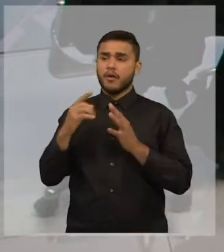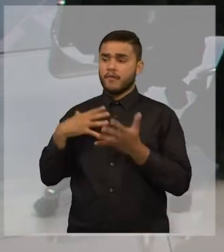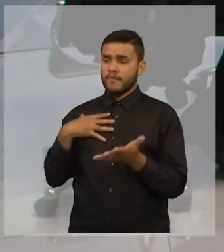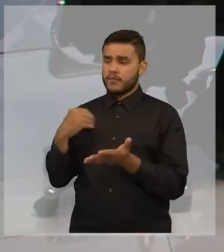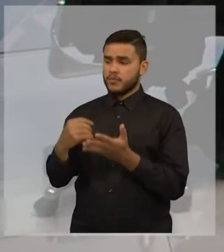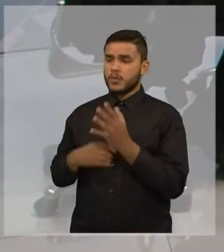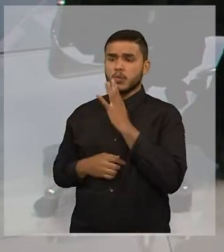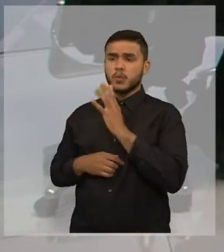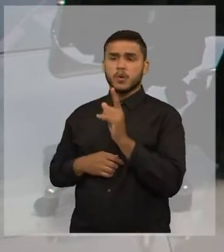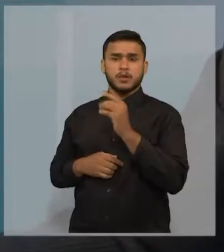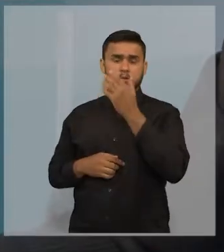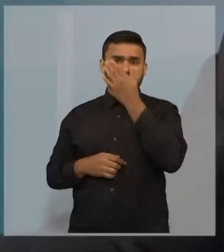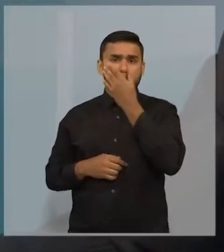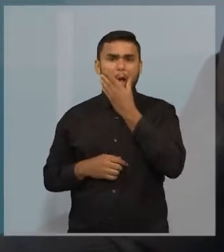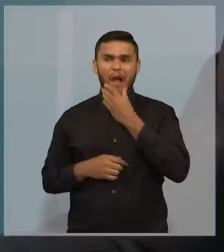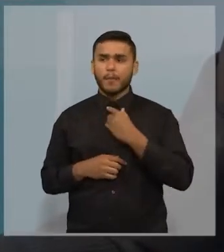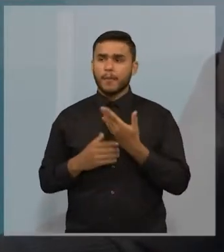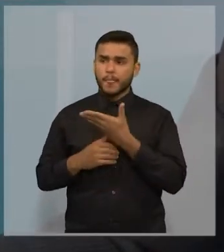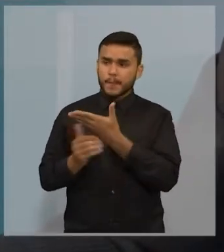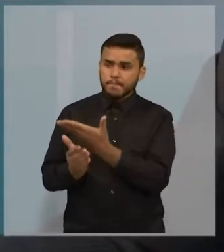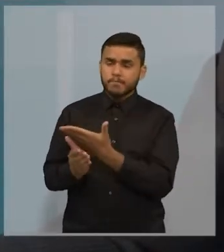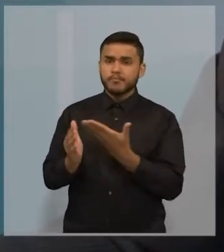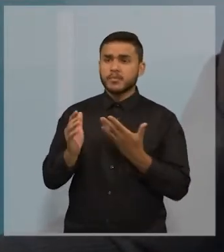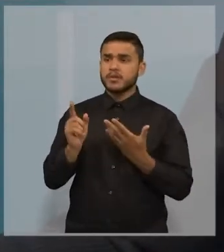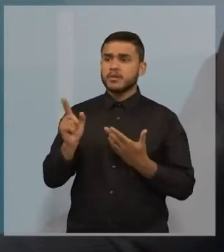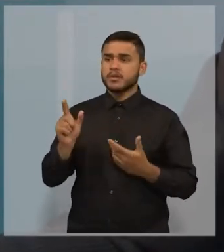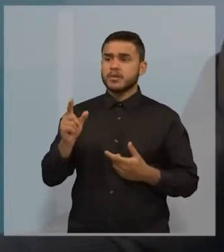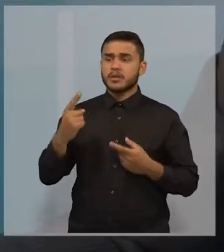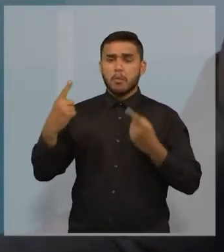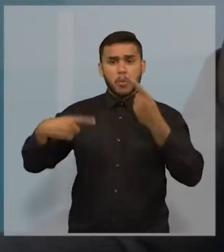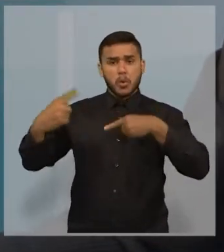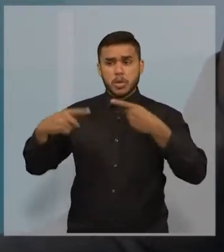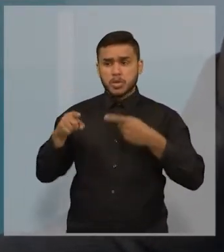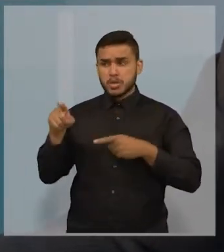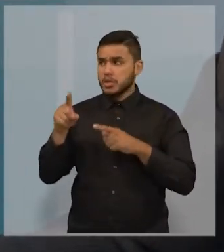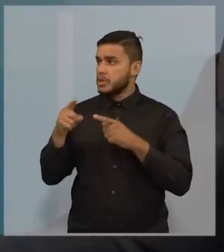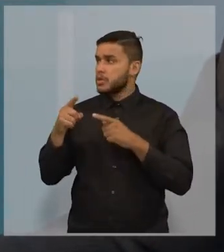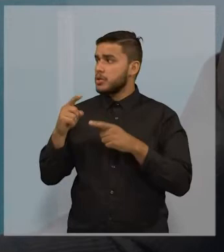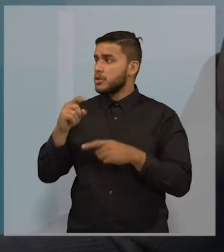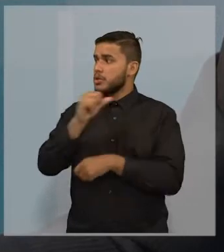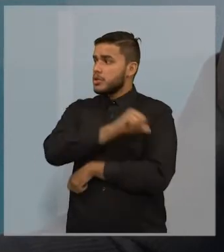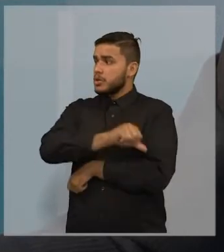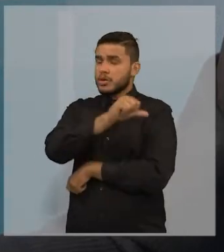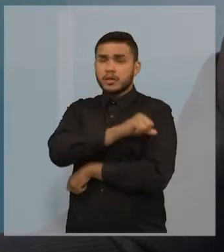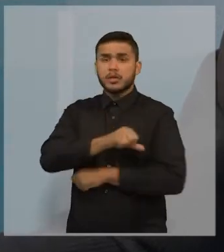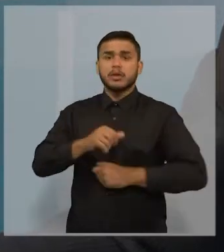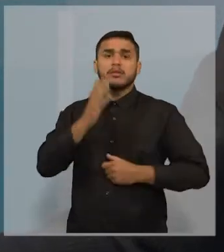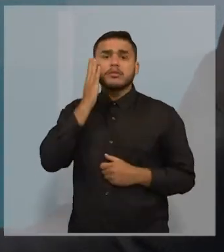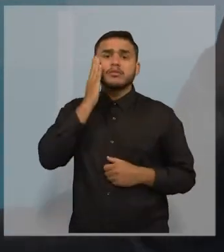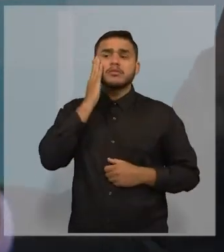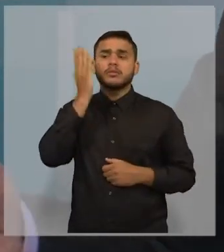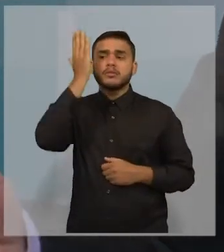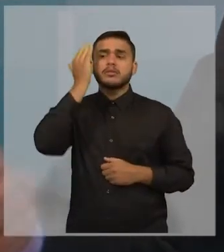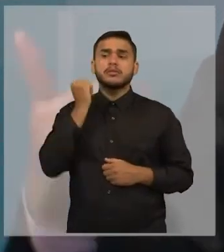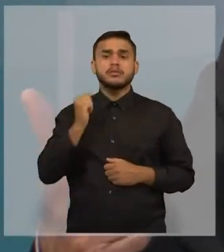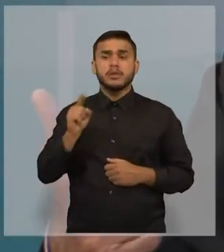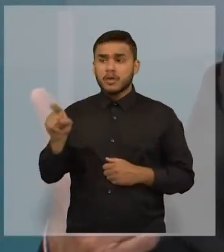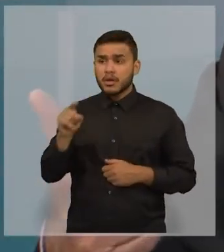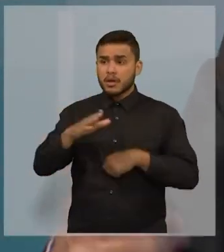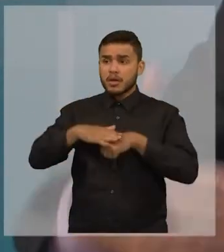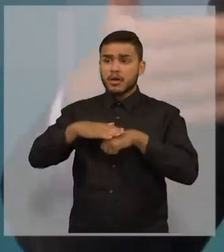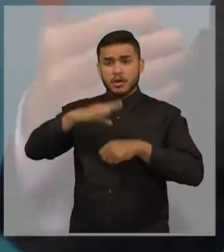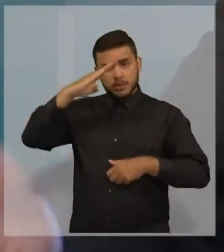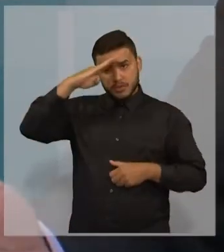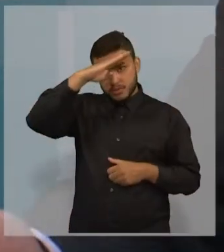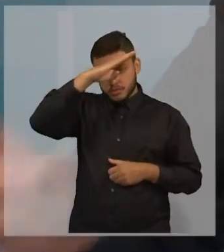não tivesse ciência dessas condutas dos filhos, do filho lá na política do Rio. Por que eu digo